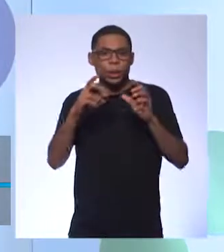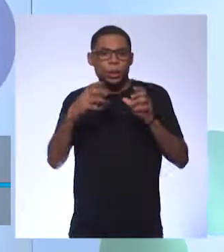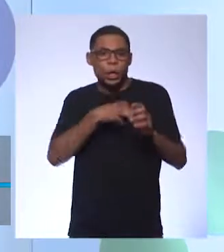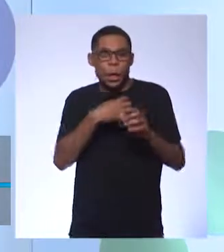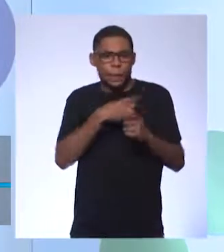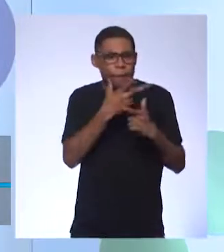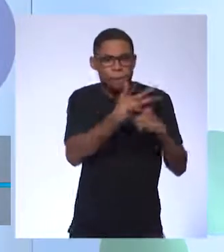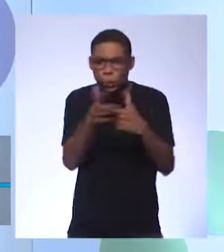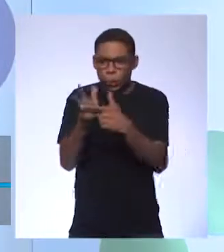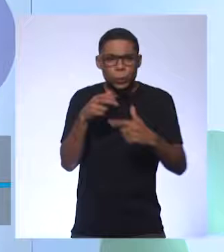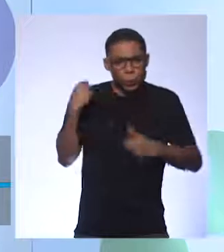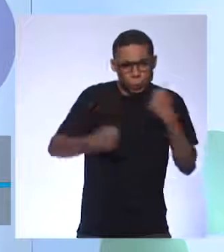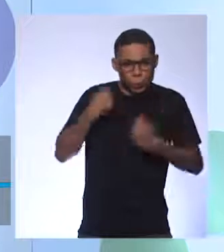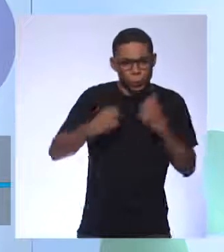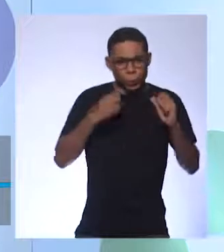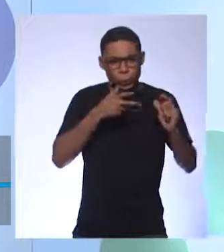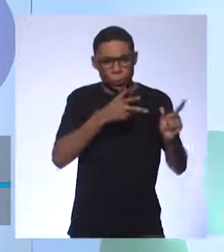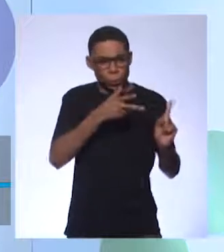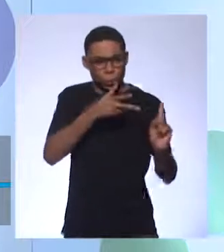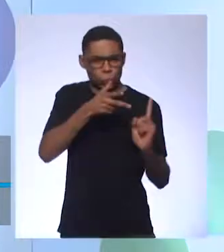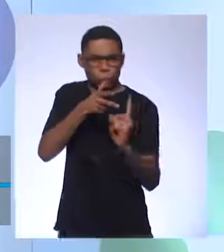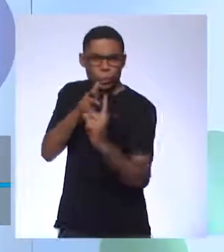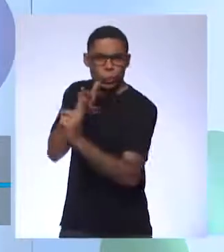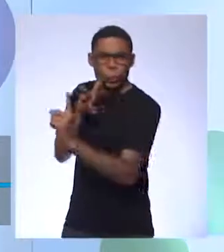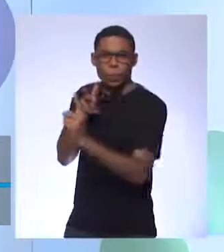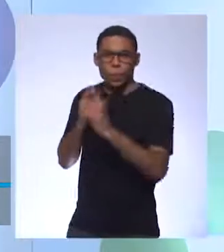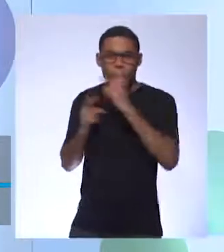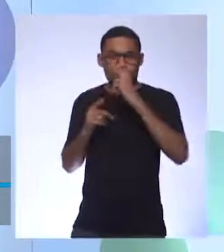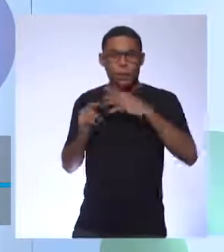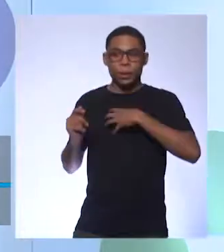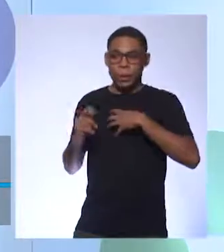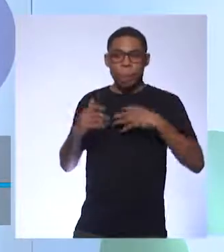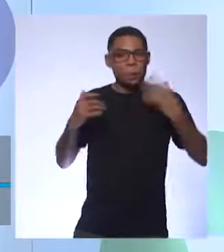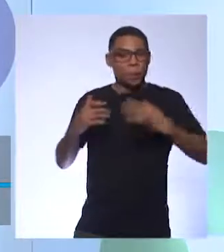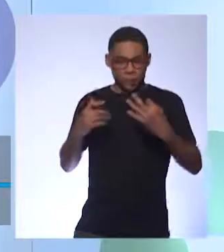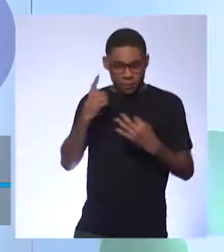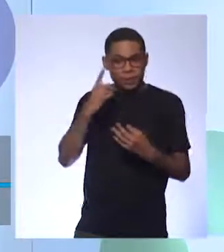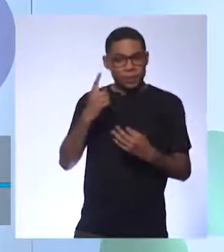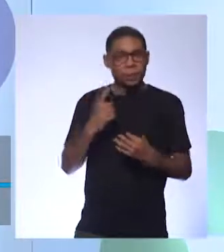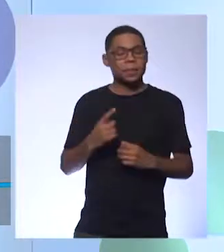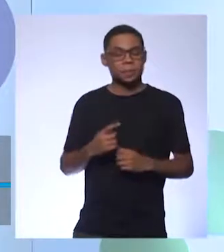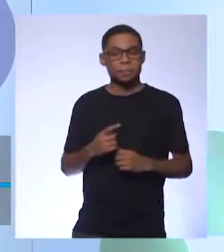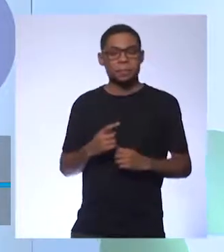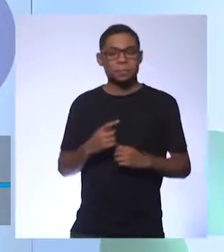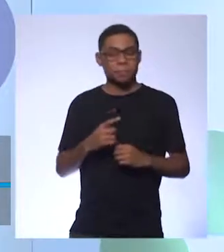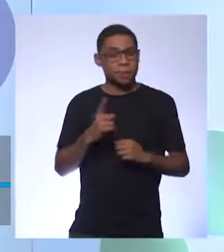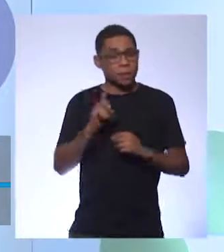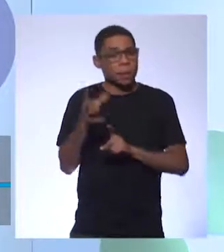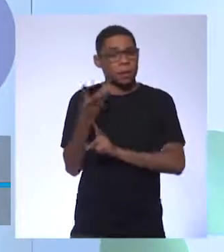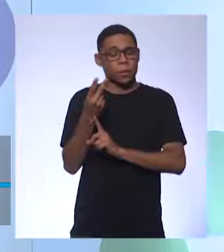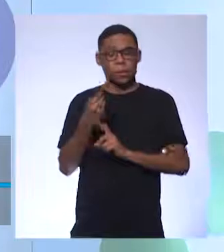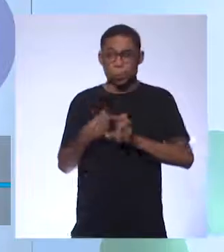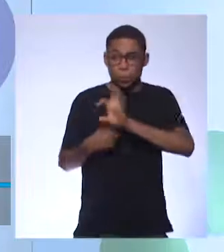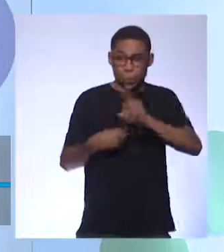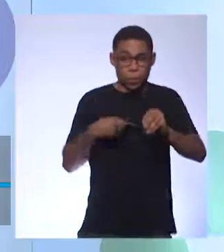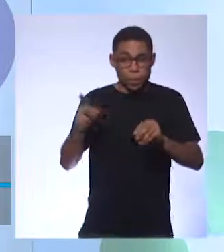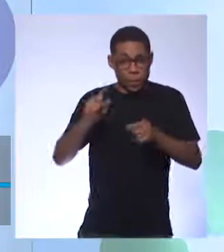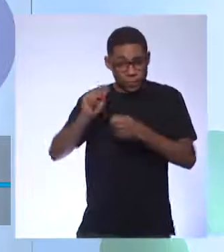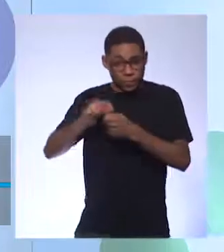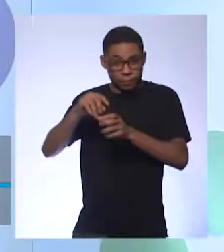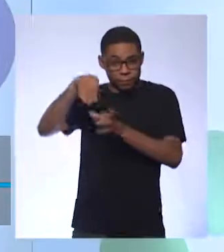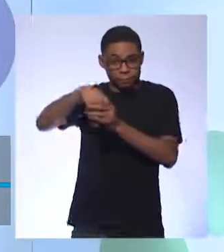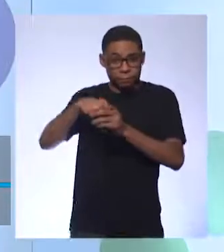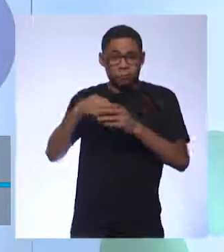ele faz uma coisa chamada traveling, que é andar com a câmera. Assim, ele, a partir do que ele fez como